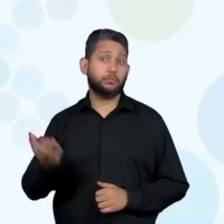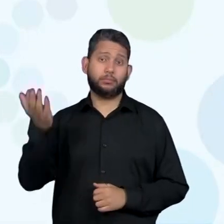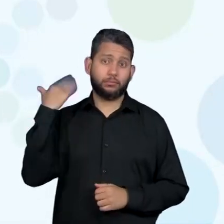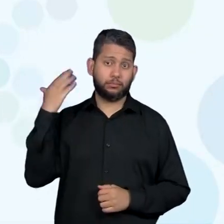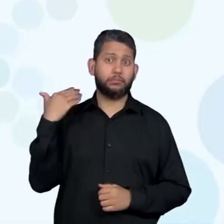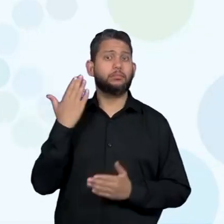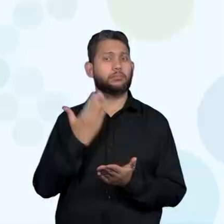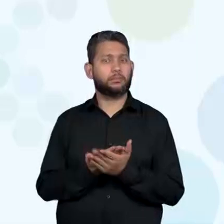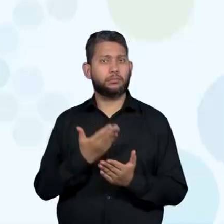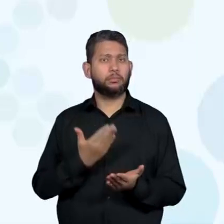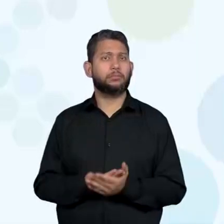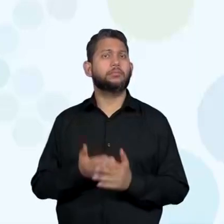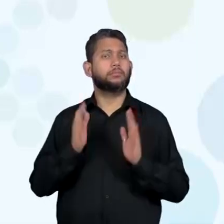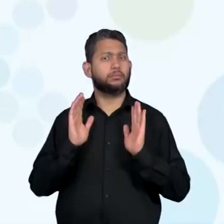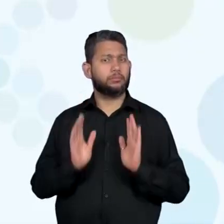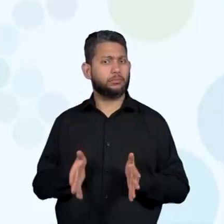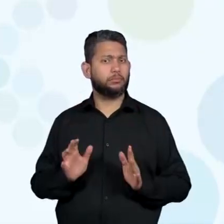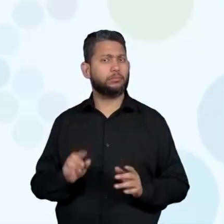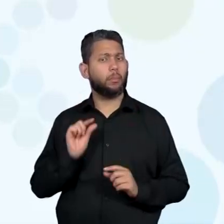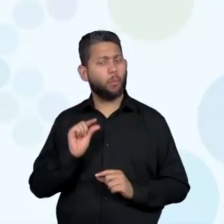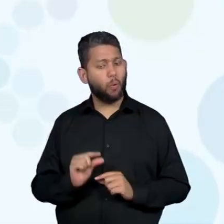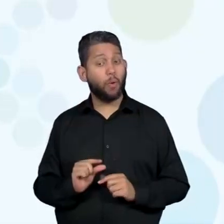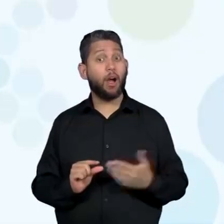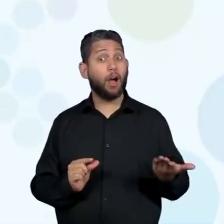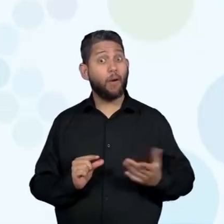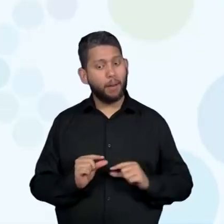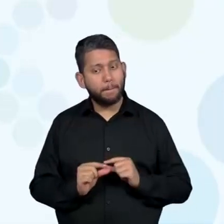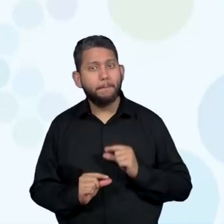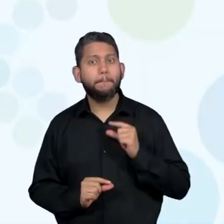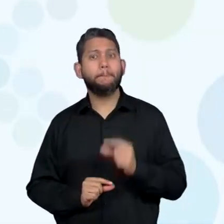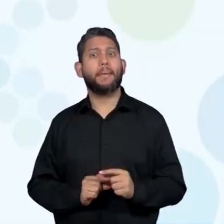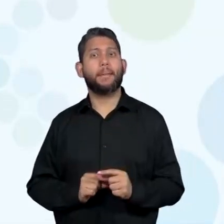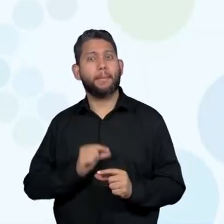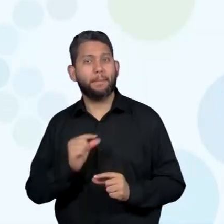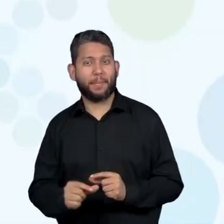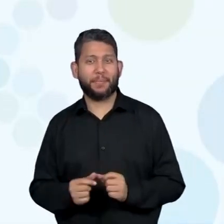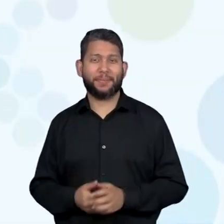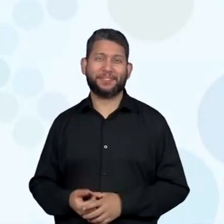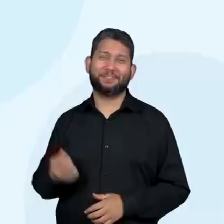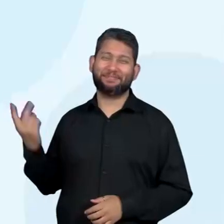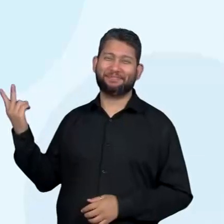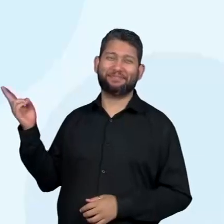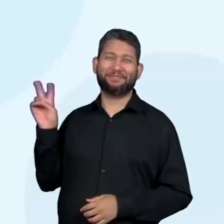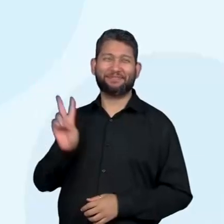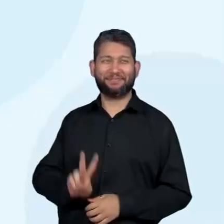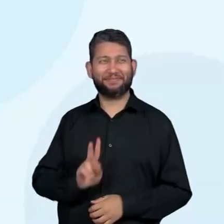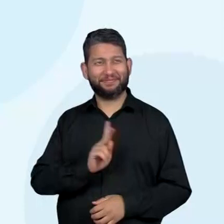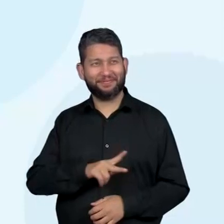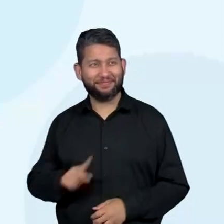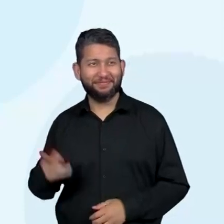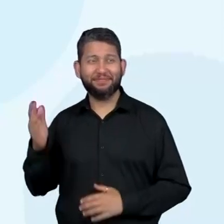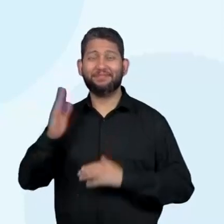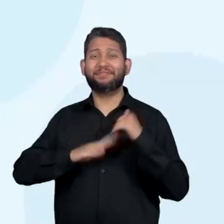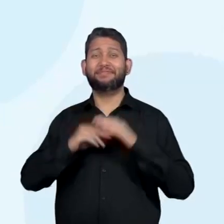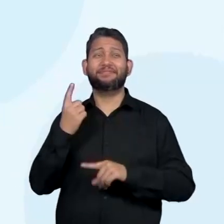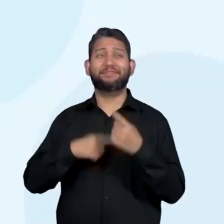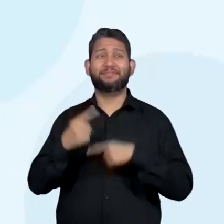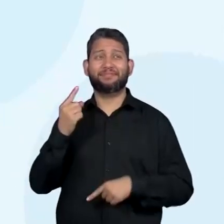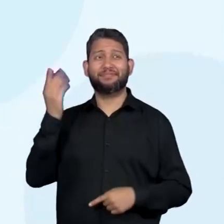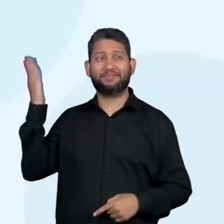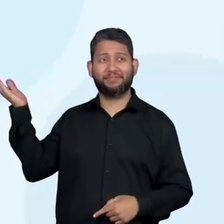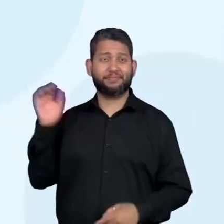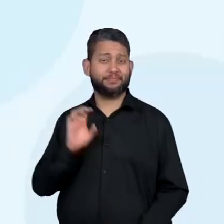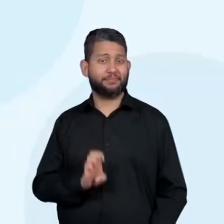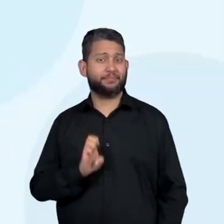a respeito desse tema. Cá estamos nós, Pro Genô, Pro Joyce. E vamos aí para a habilidade desta